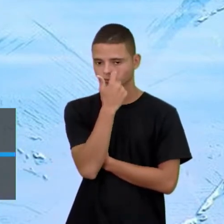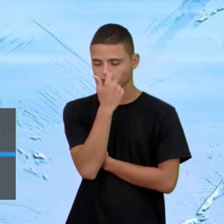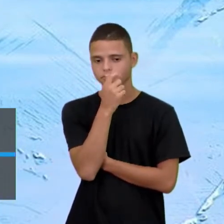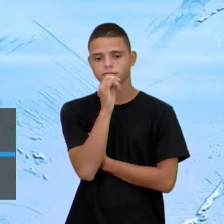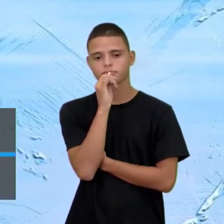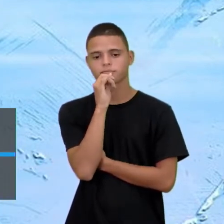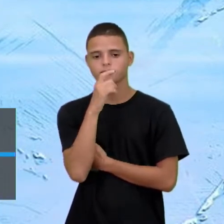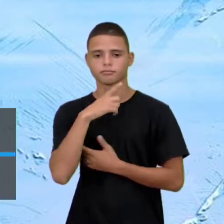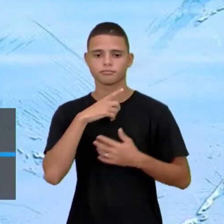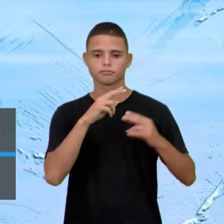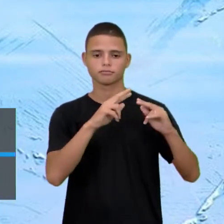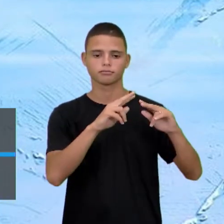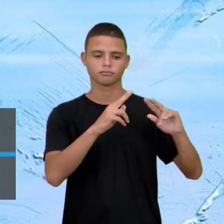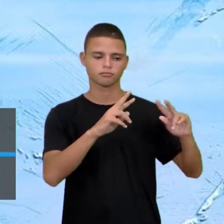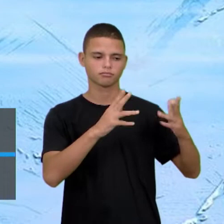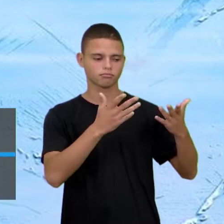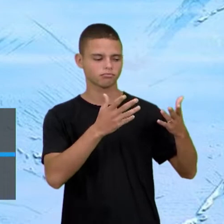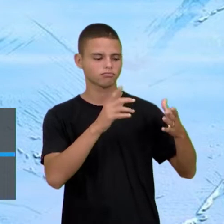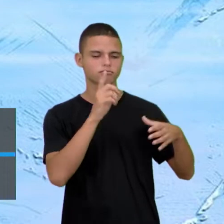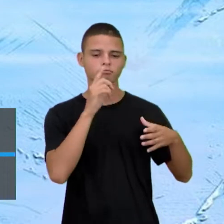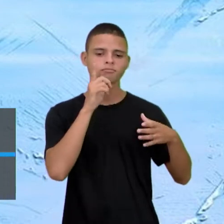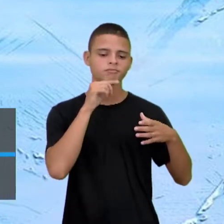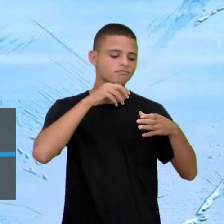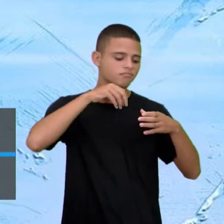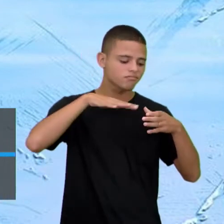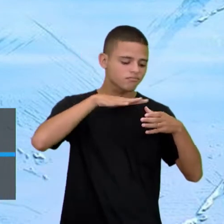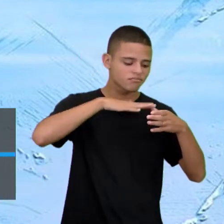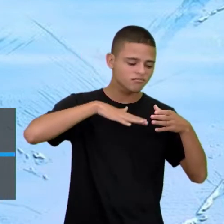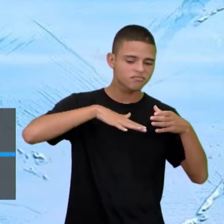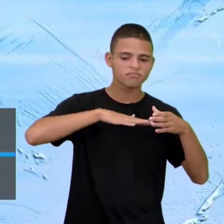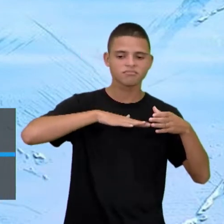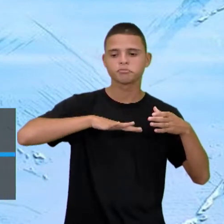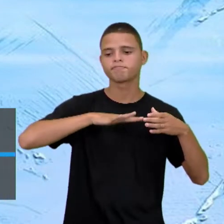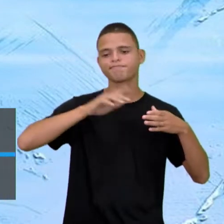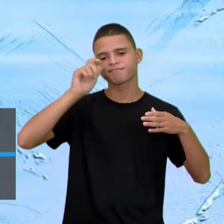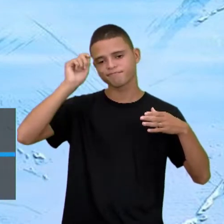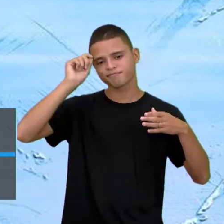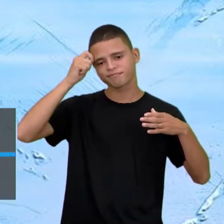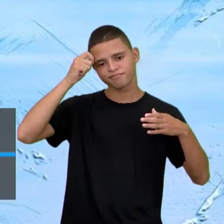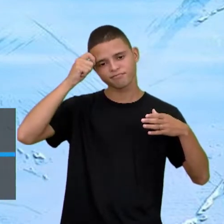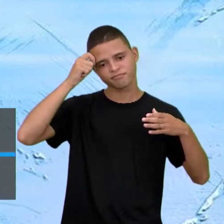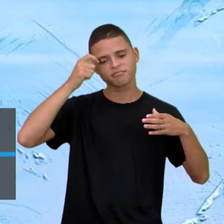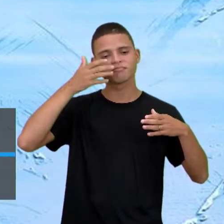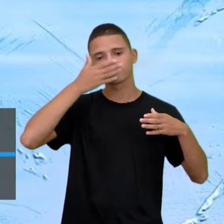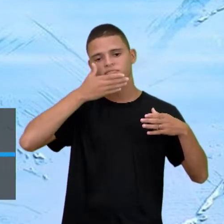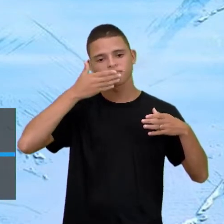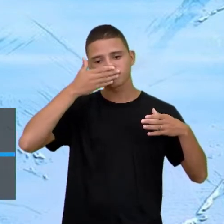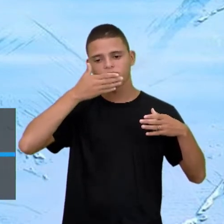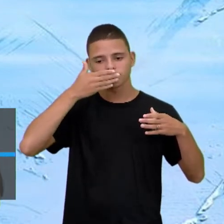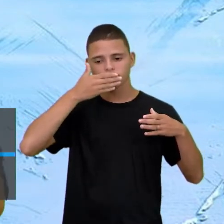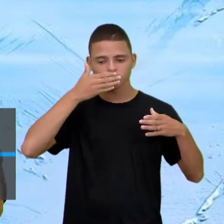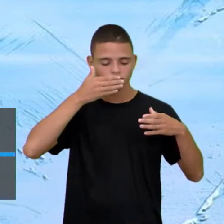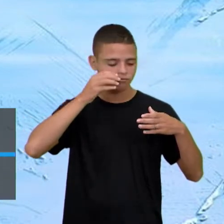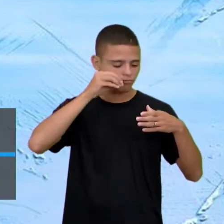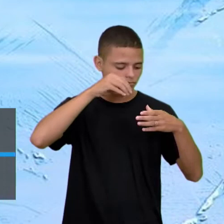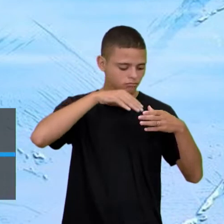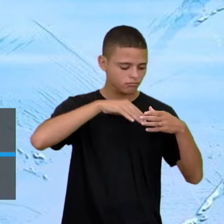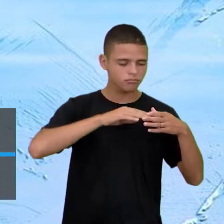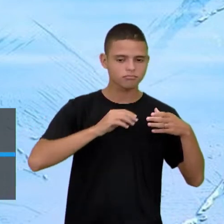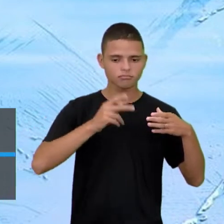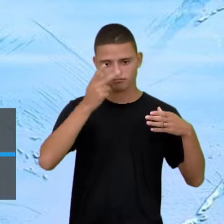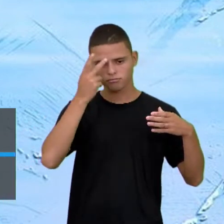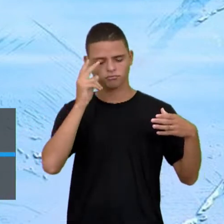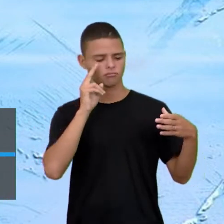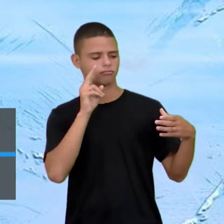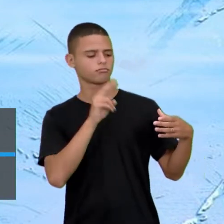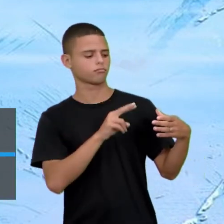um líquido preto cheio de gás, assim, doce, cheio de açúcar, líquido para te oferecer. E aí chega alguém e fala assim, não, faz o